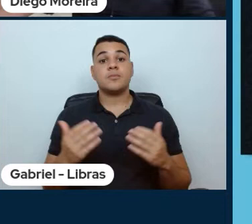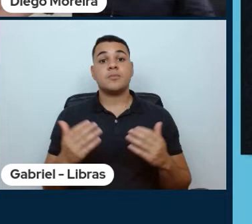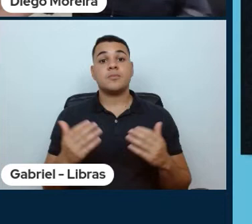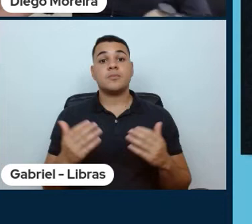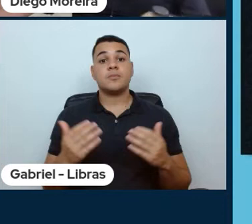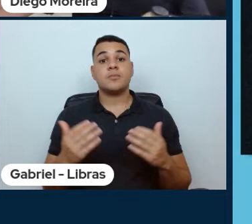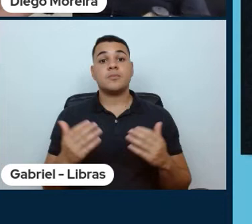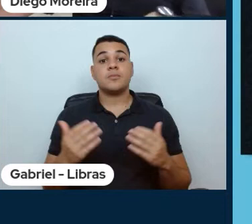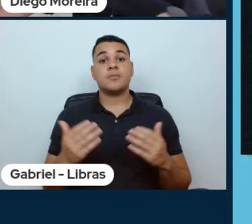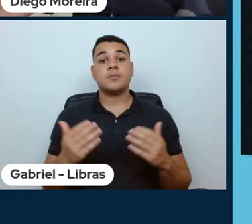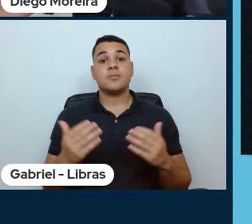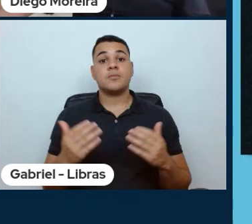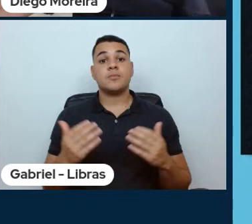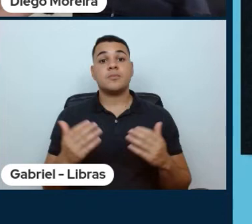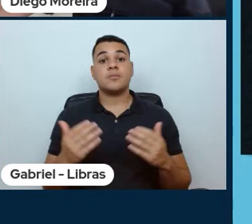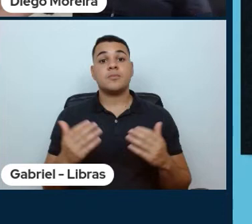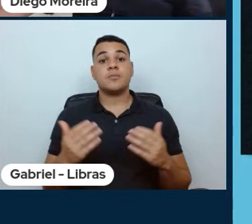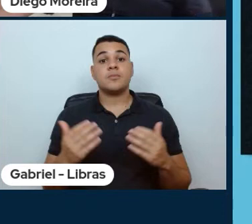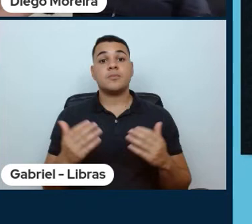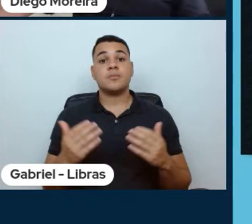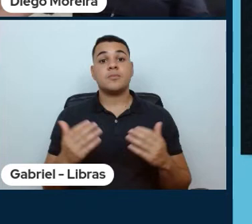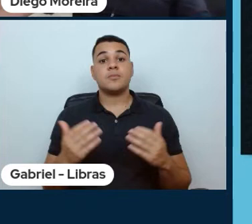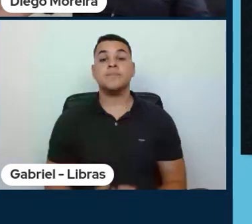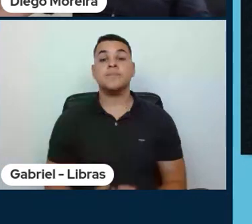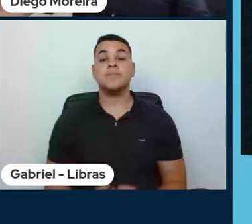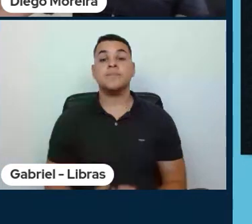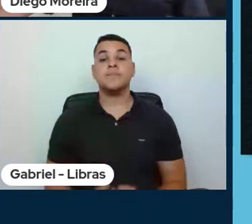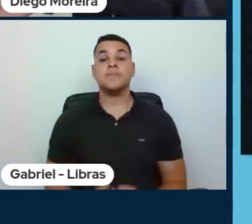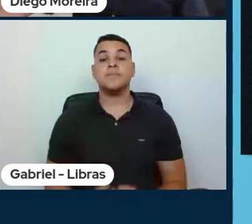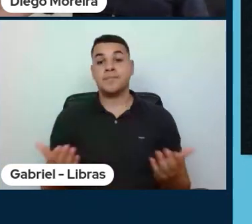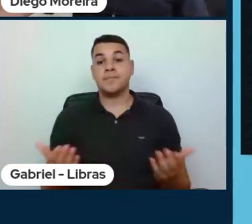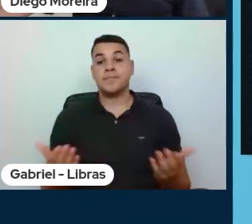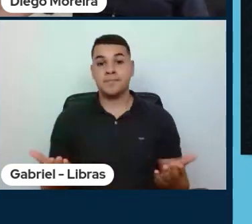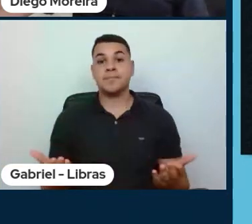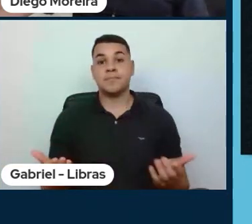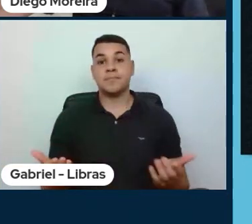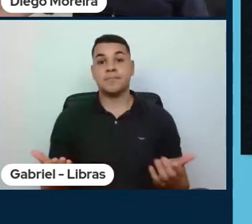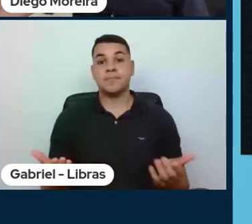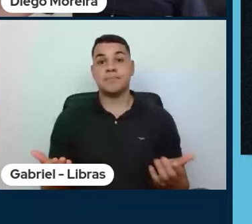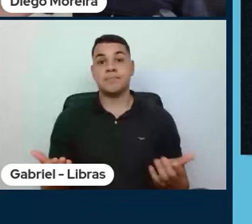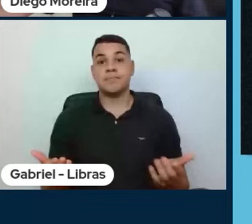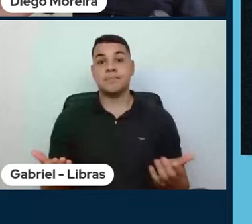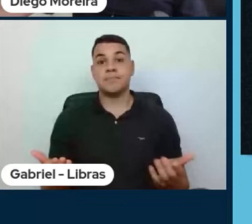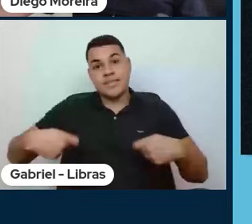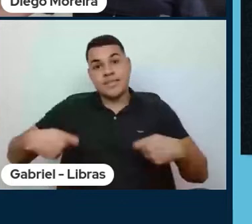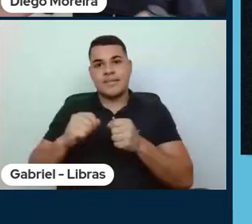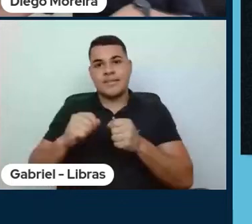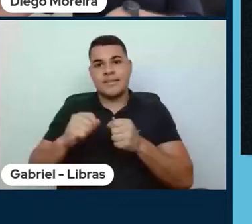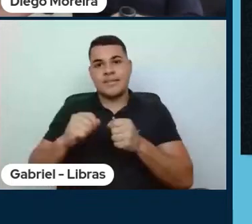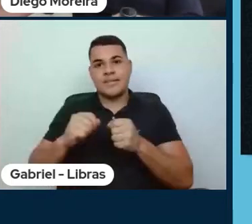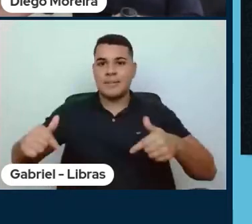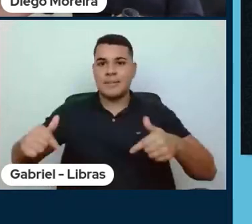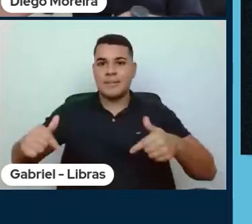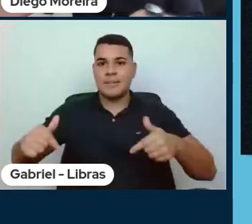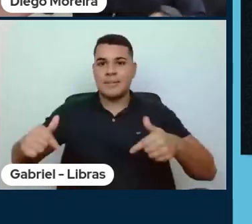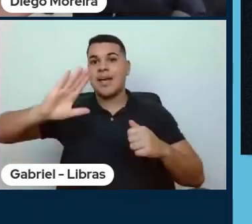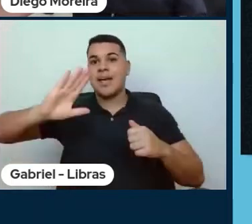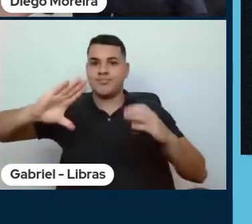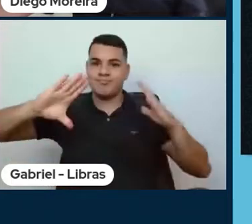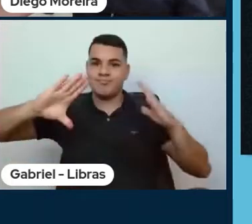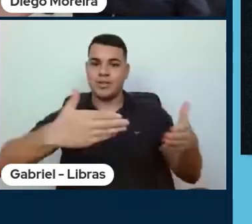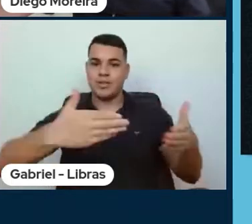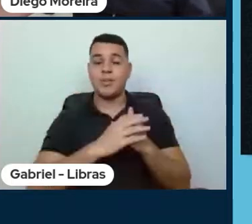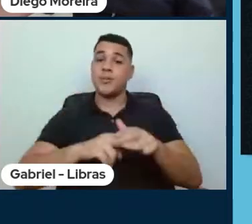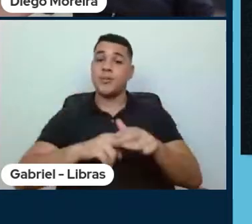automática. E sim, precisam fazer isso de forma, direcionada. Então existe um bot em russo e outros que